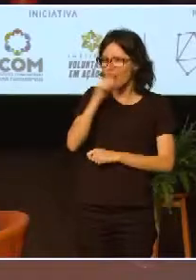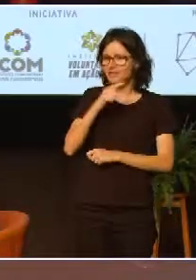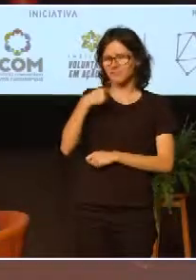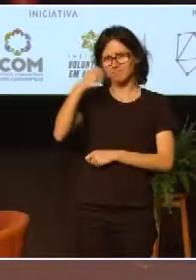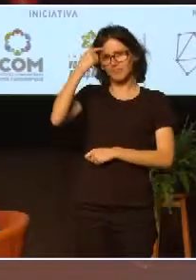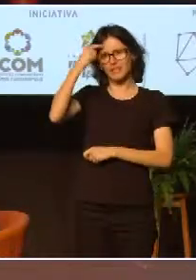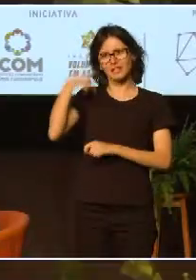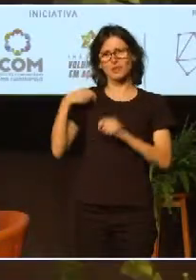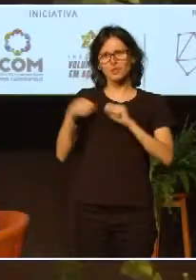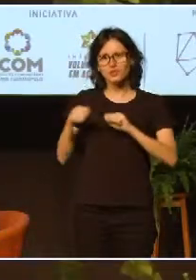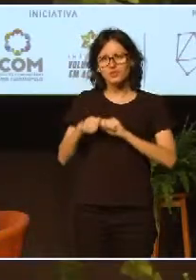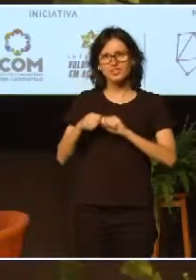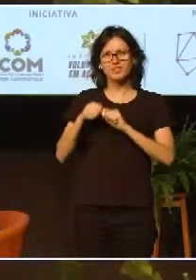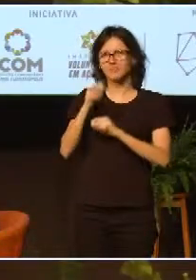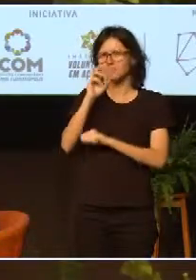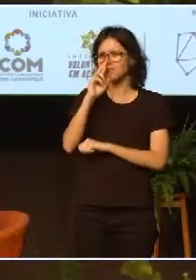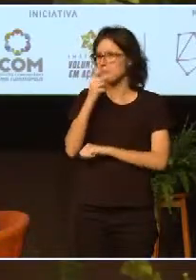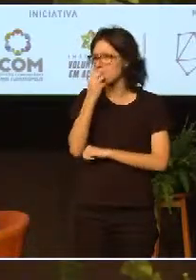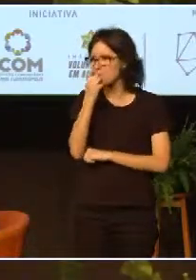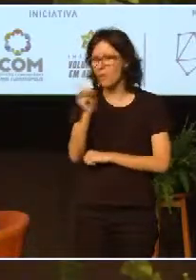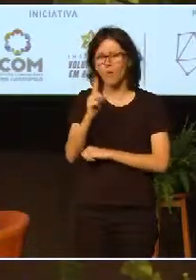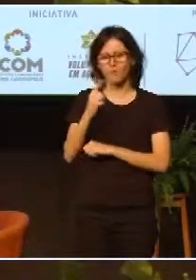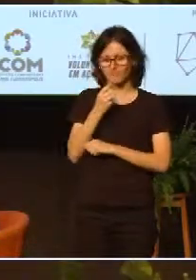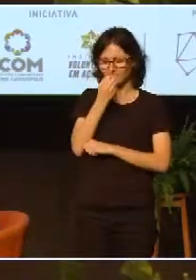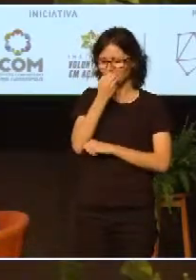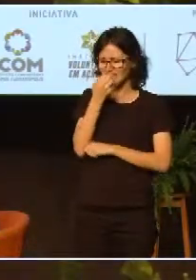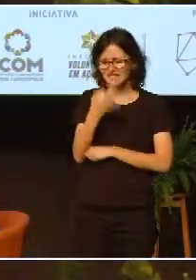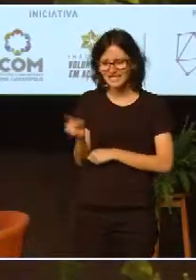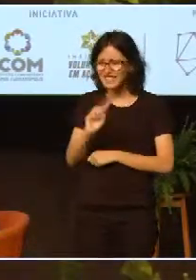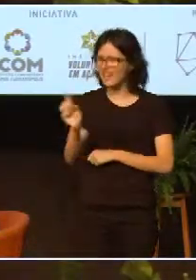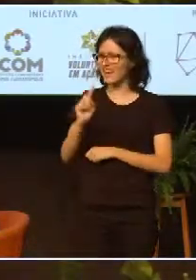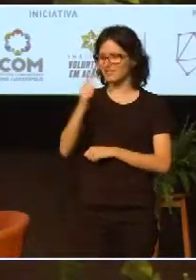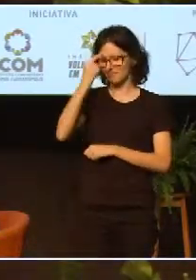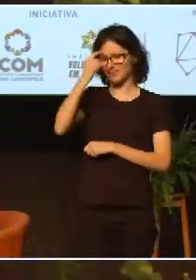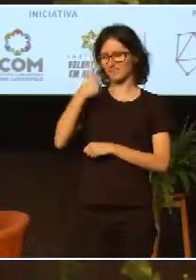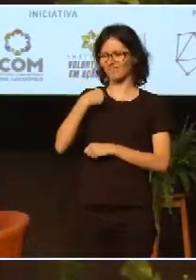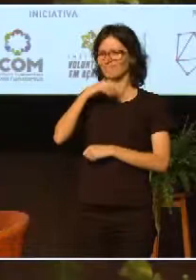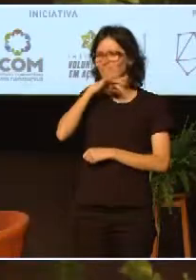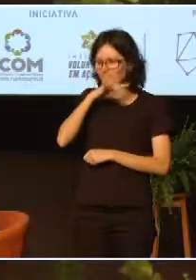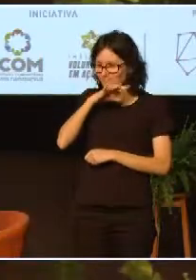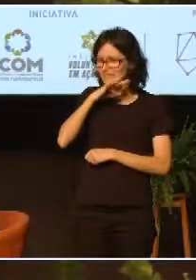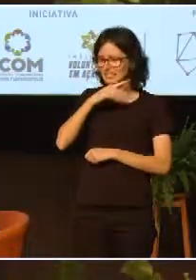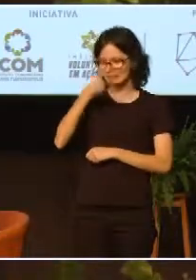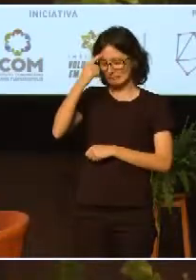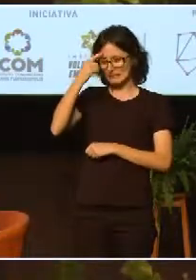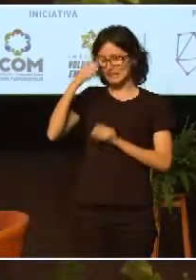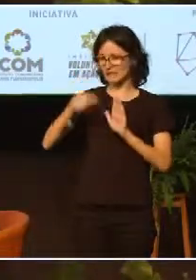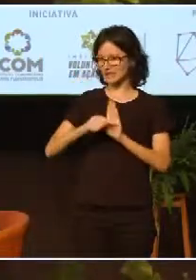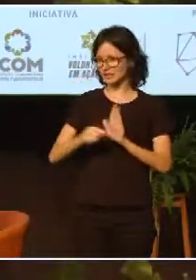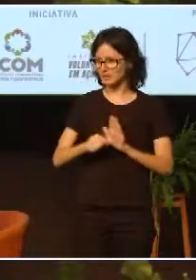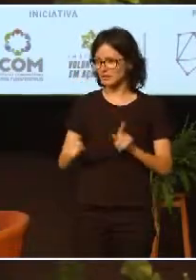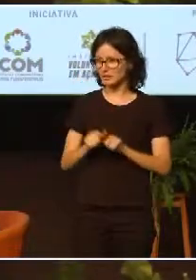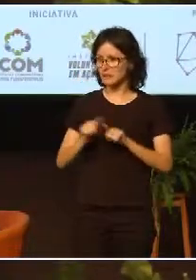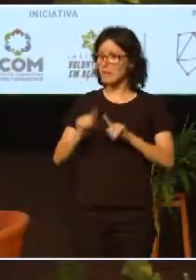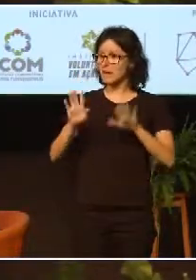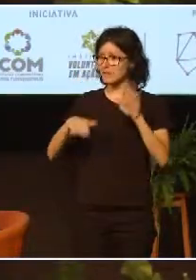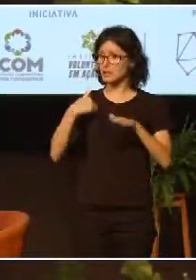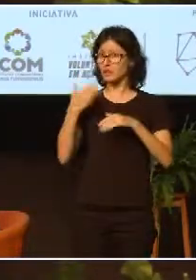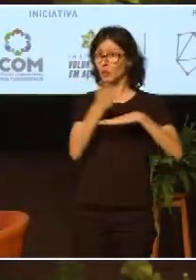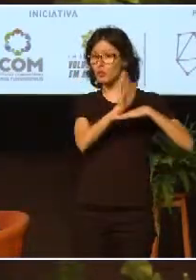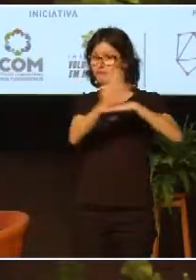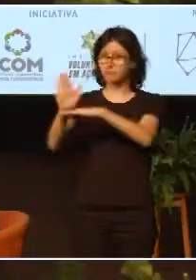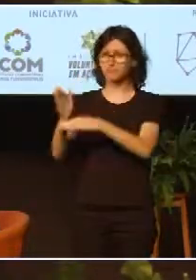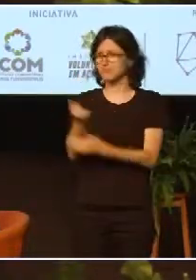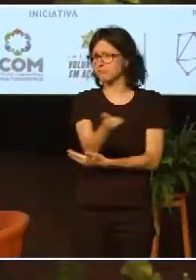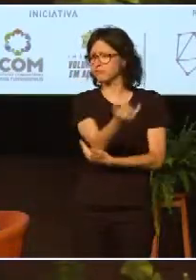que o que a gente está fazendo não está sendo bom o suficiente, a gente não está fazendo o suficiente, mesmo ajudando milhares de